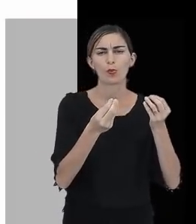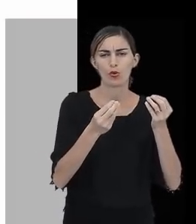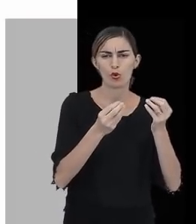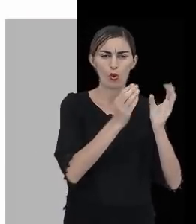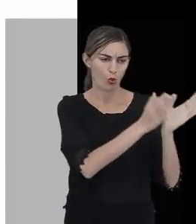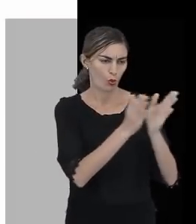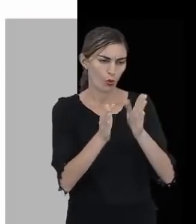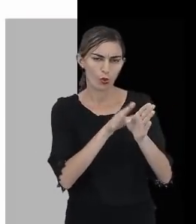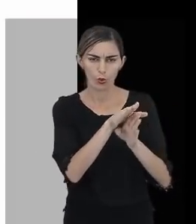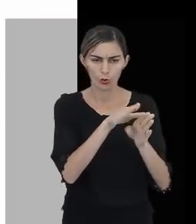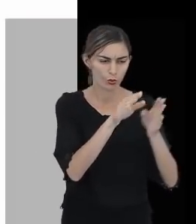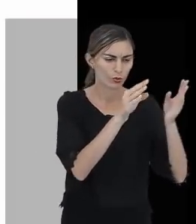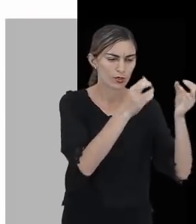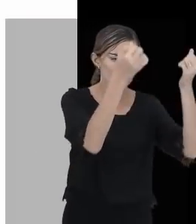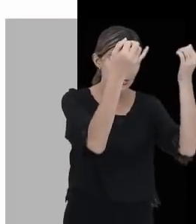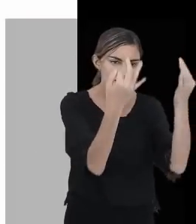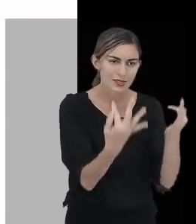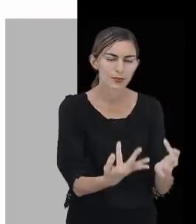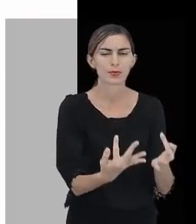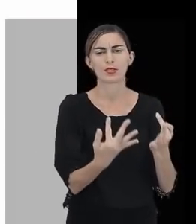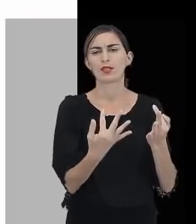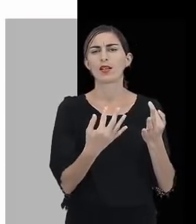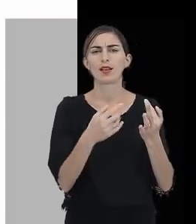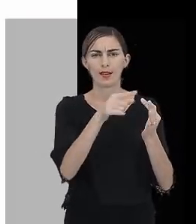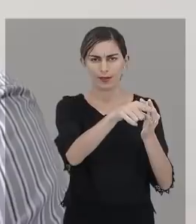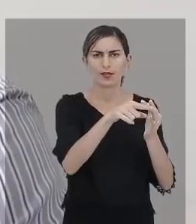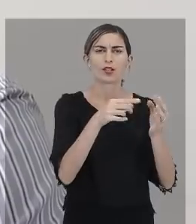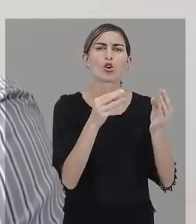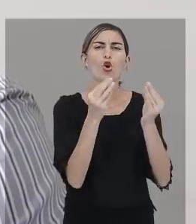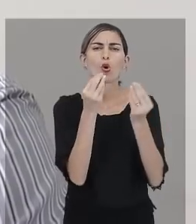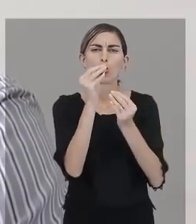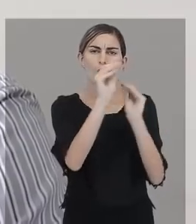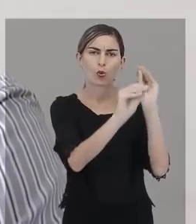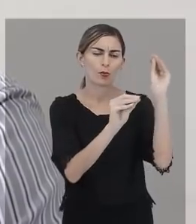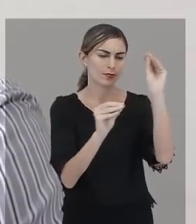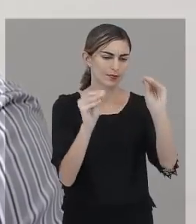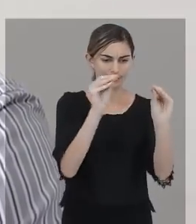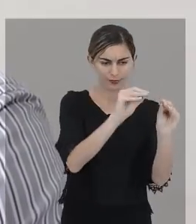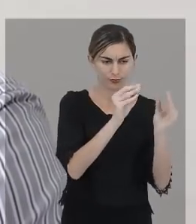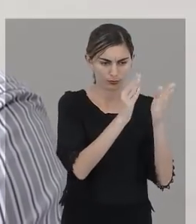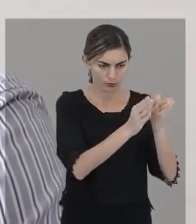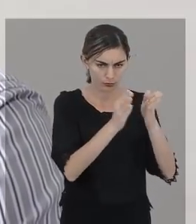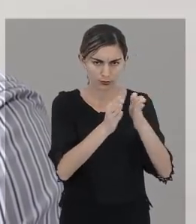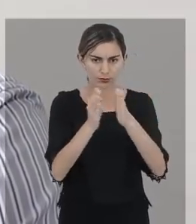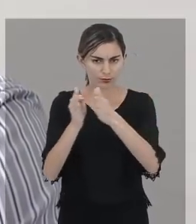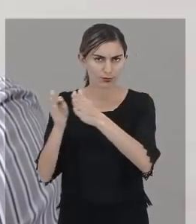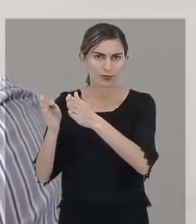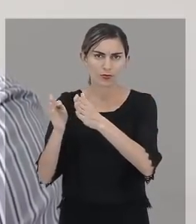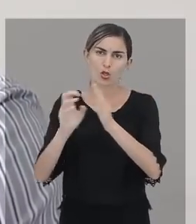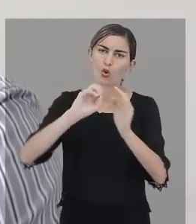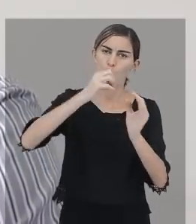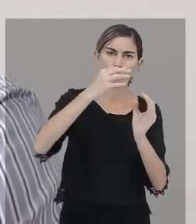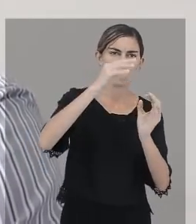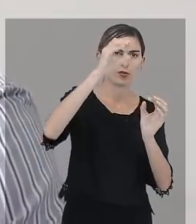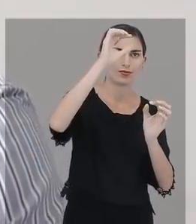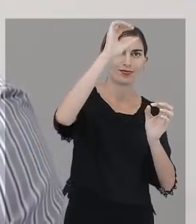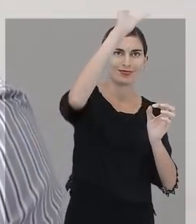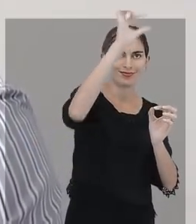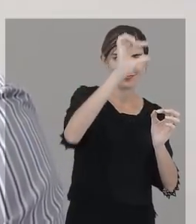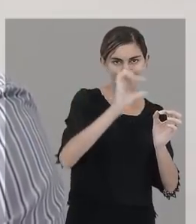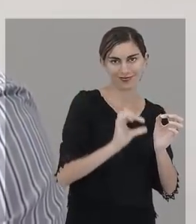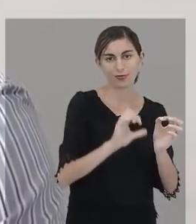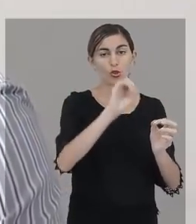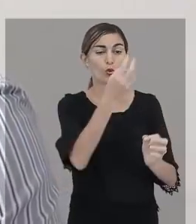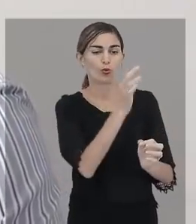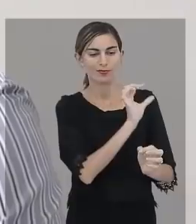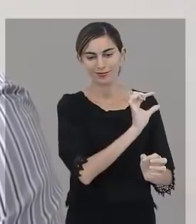chamada orientation, que você pode especificar se os elementos vão ser colocados sequencialmente na vertical, na posição